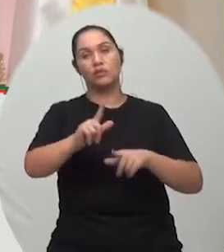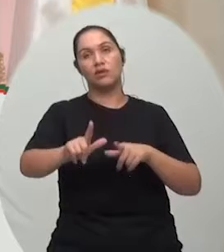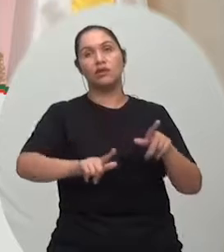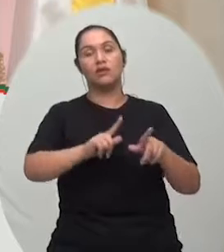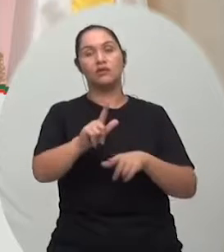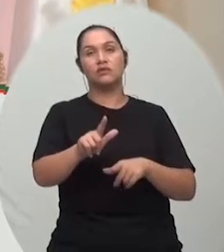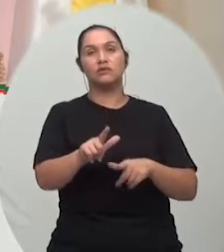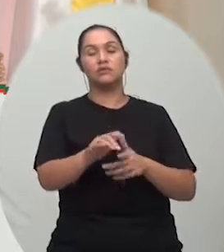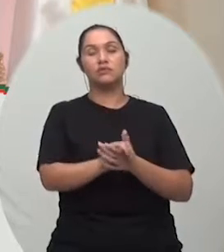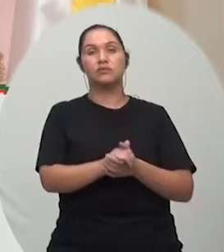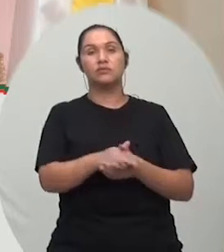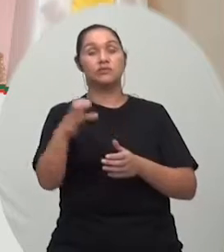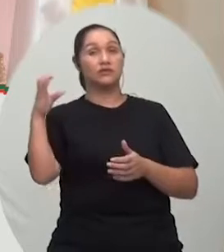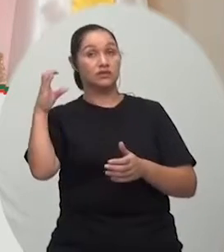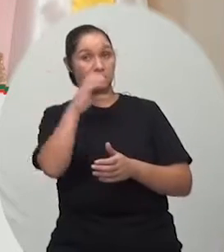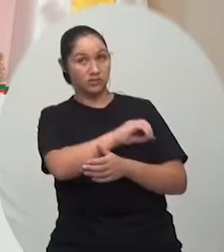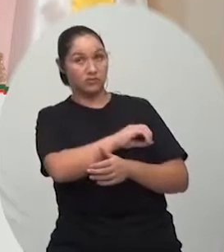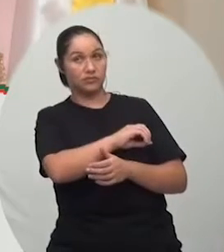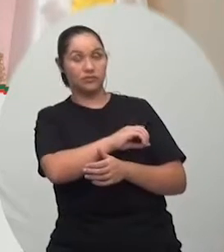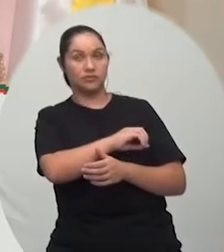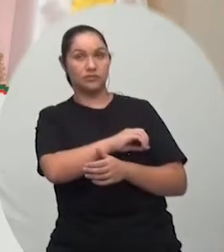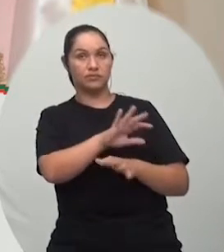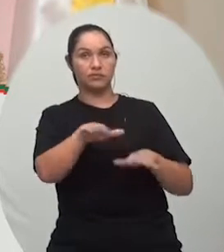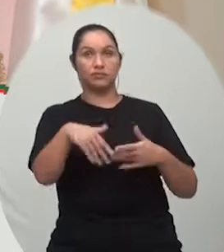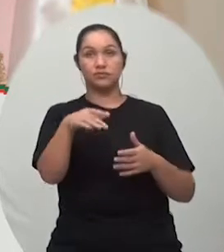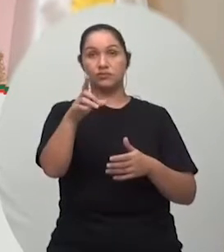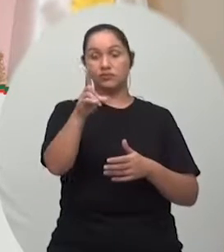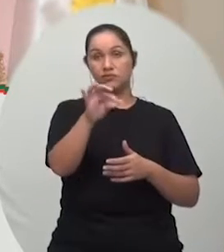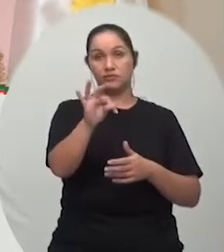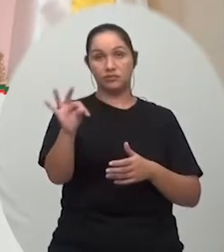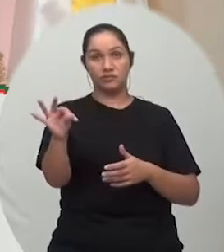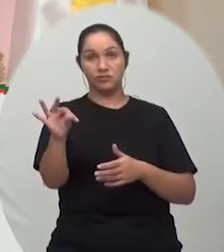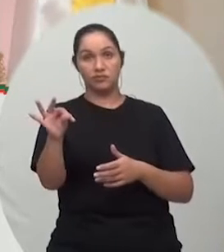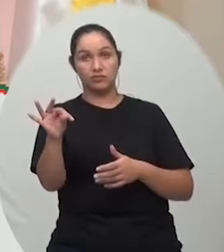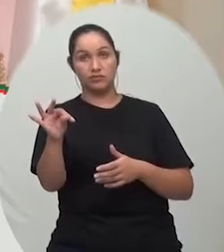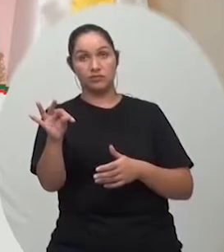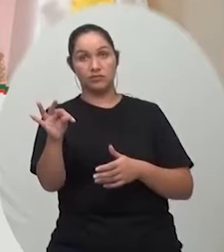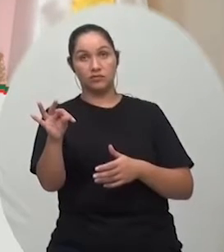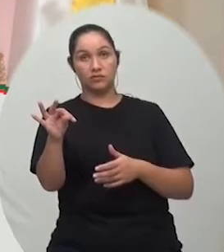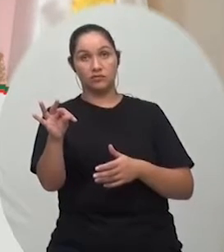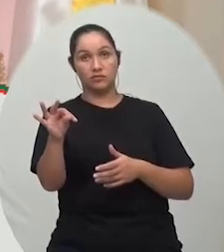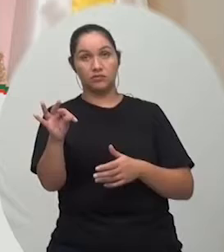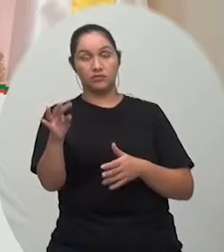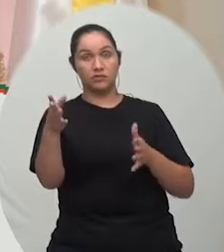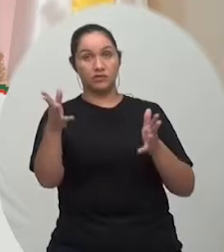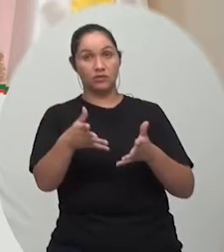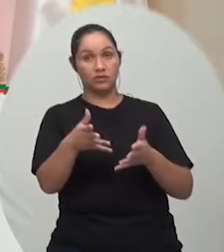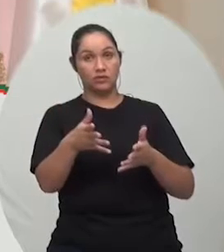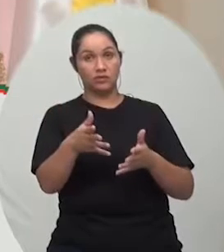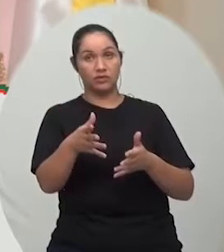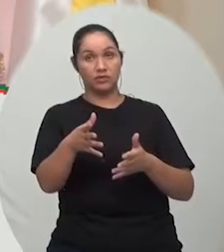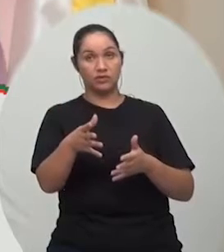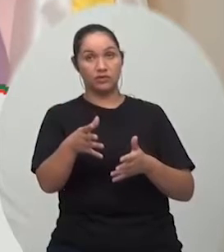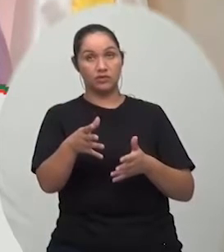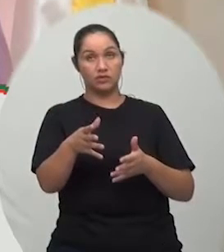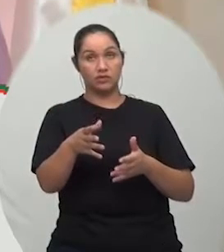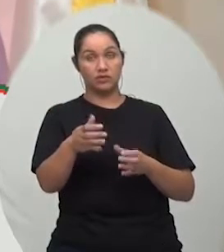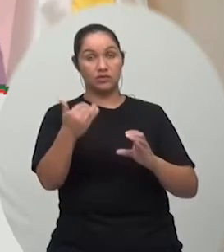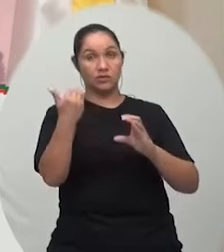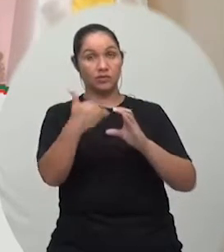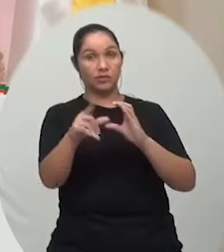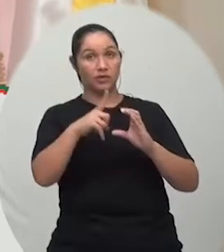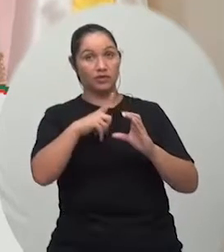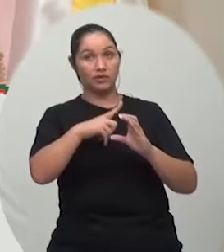se possa mandar... No DTT, atualmente, quem tiver um e-mail não paga R$ 23,00. Mas nem todos têm e-mail.